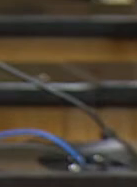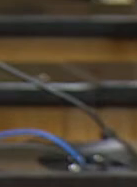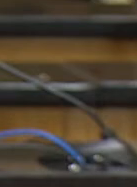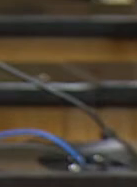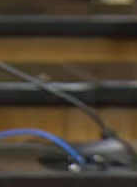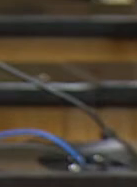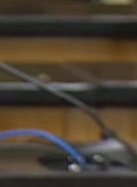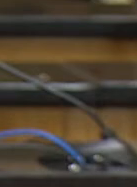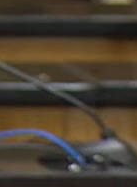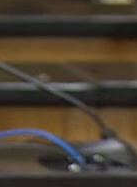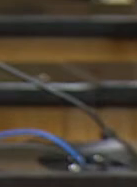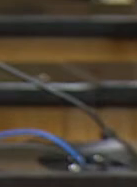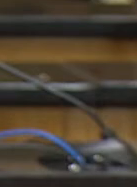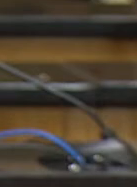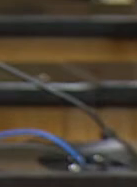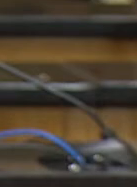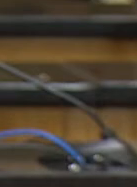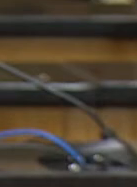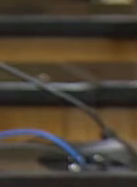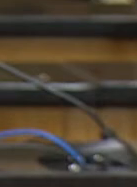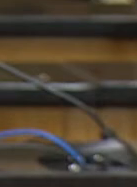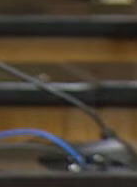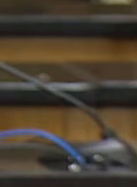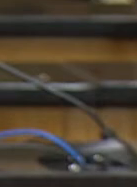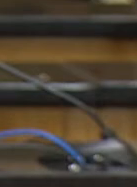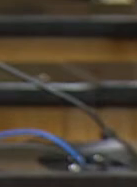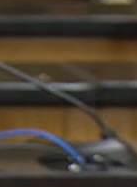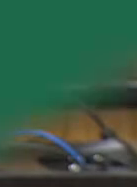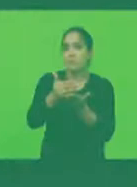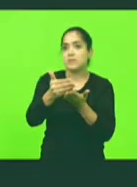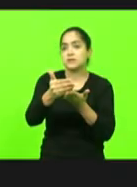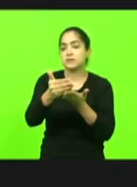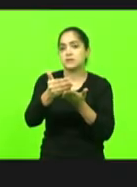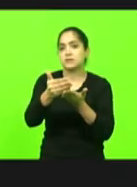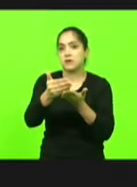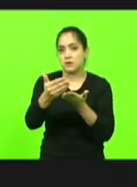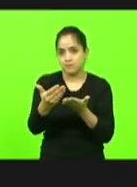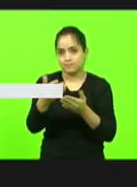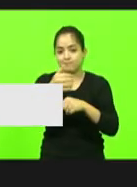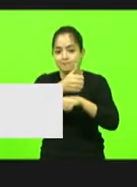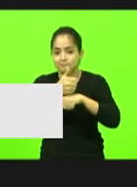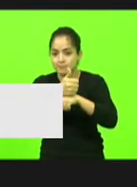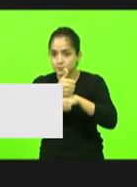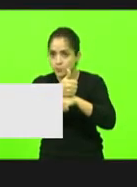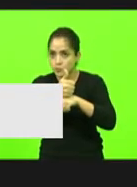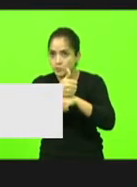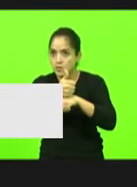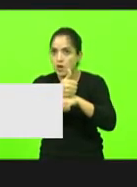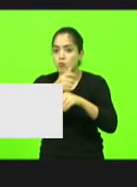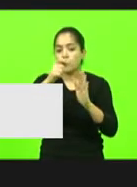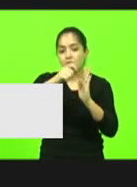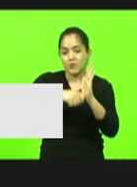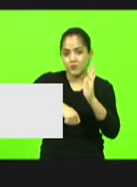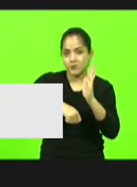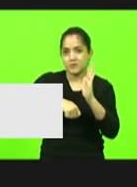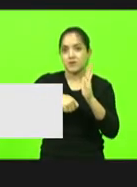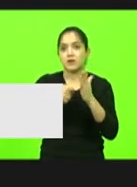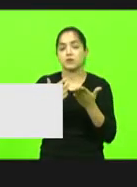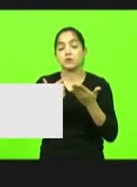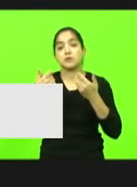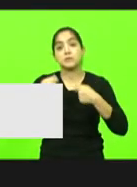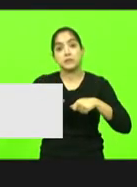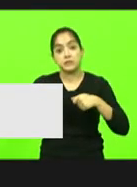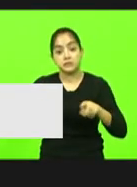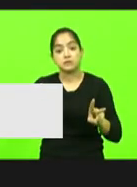discussões do plano de cargos e salários dos professores aqui em Santa Catarina. O grupo formado por deputados integrantes das comissões de Educação,